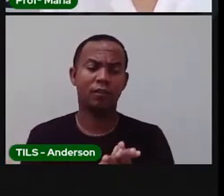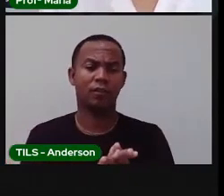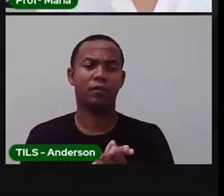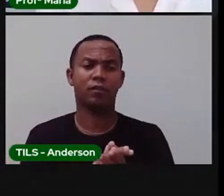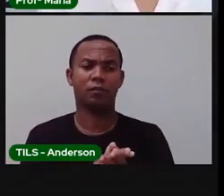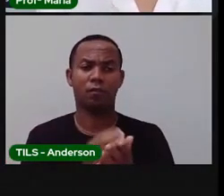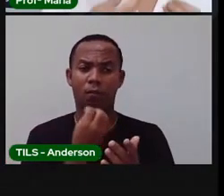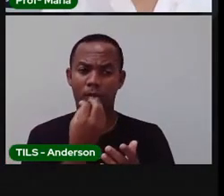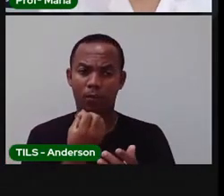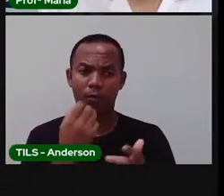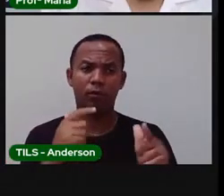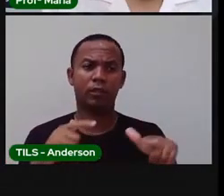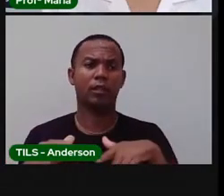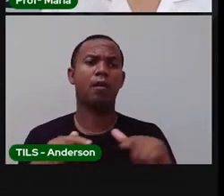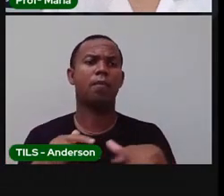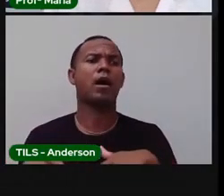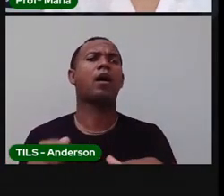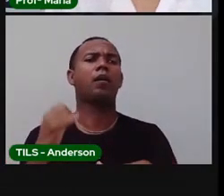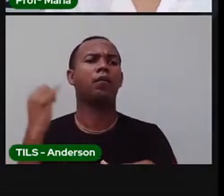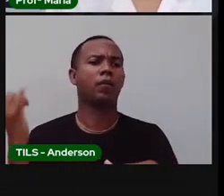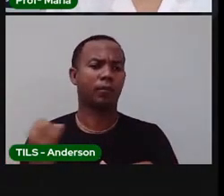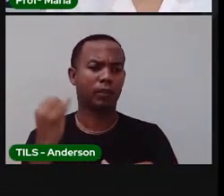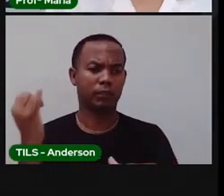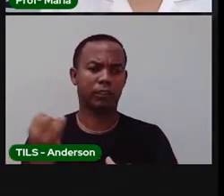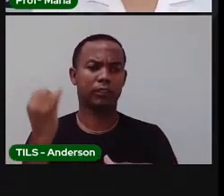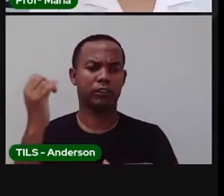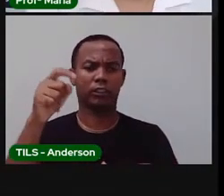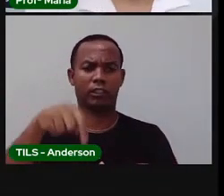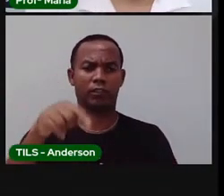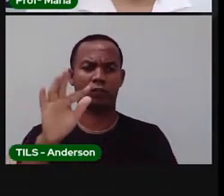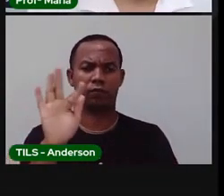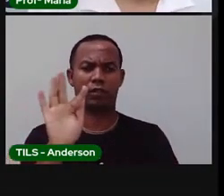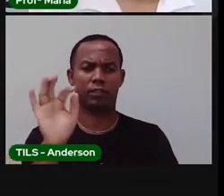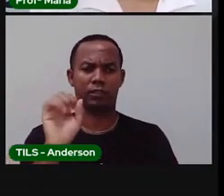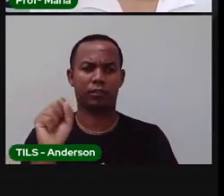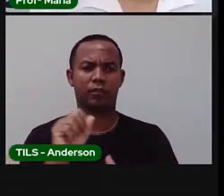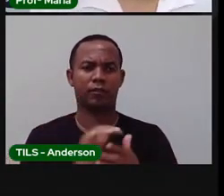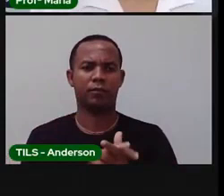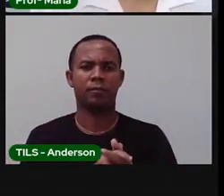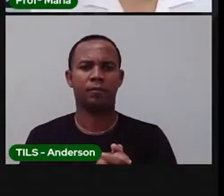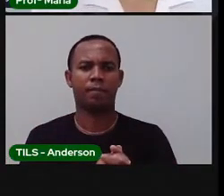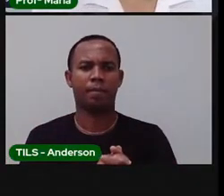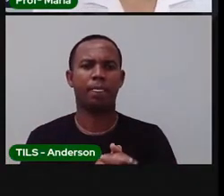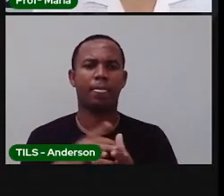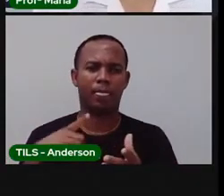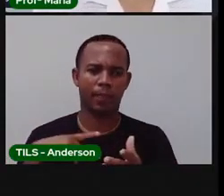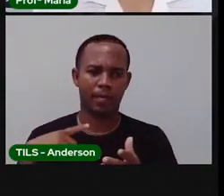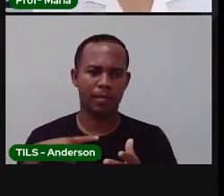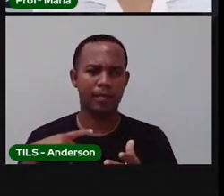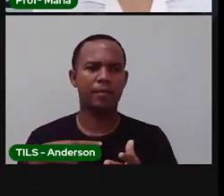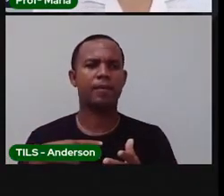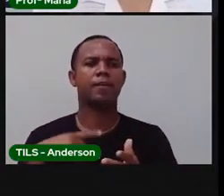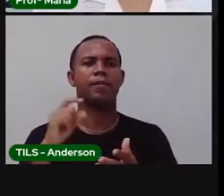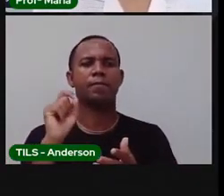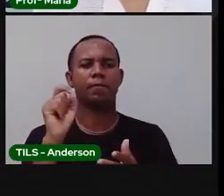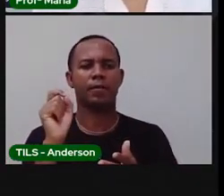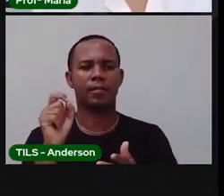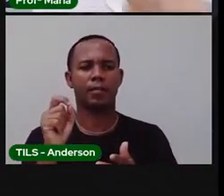é um serviço muito importante para a nossa cidade. E tem que ser valorizado, as